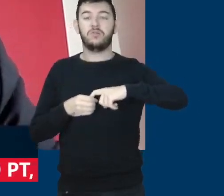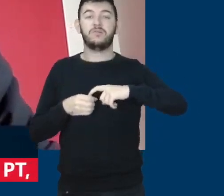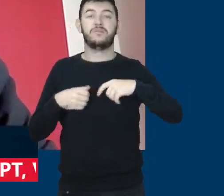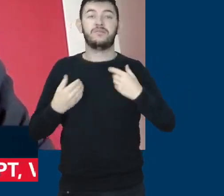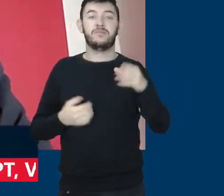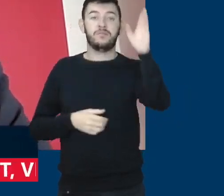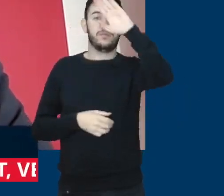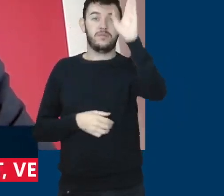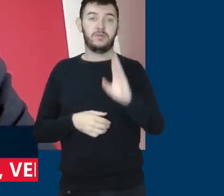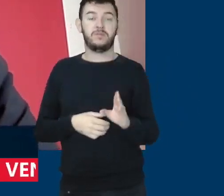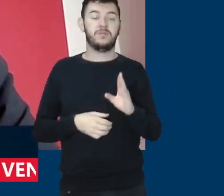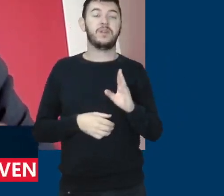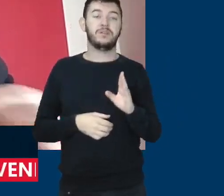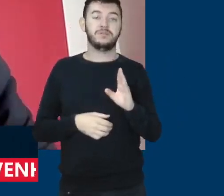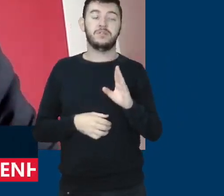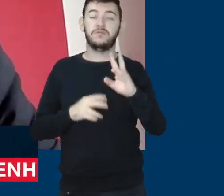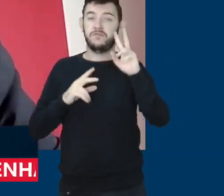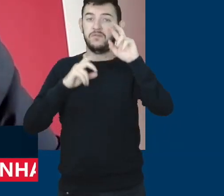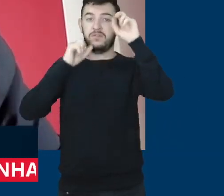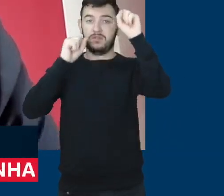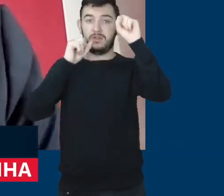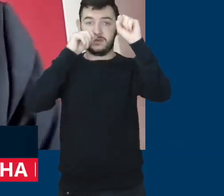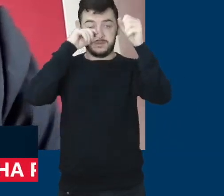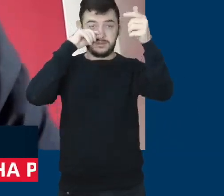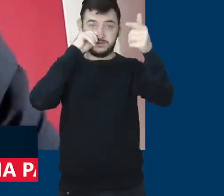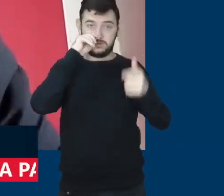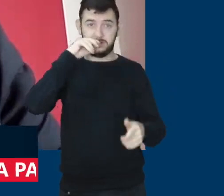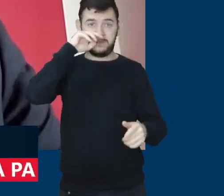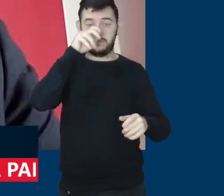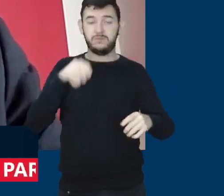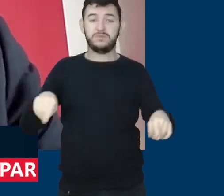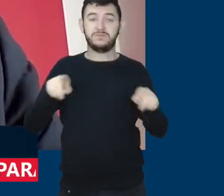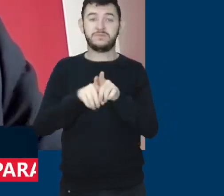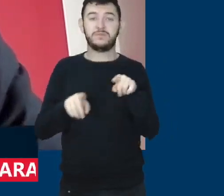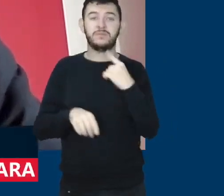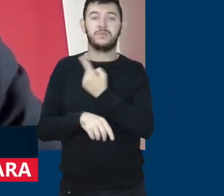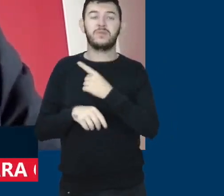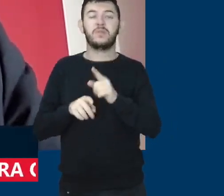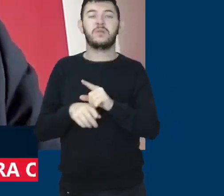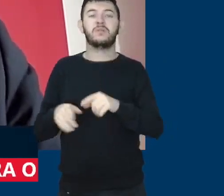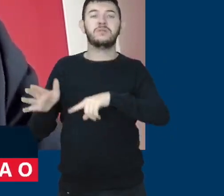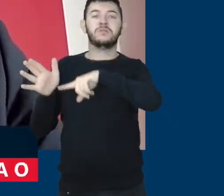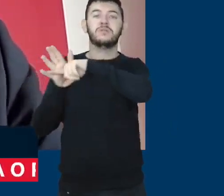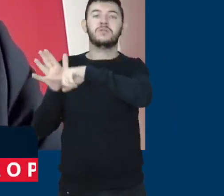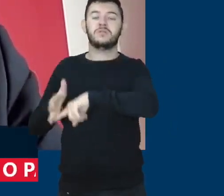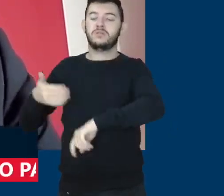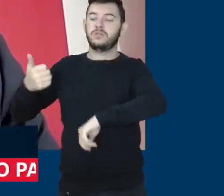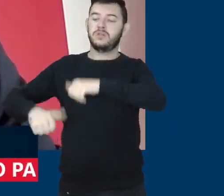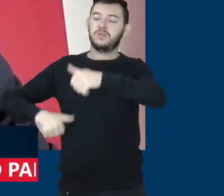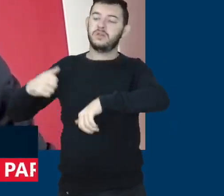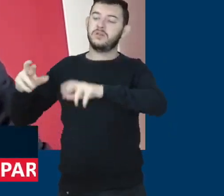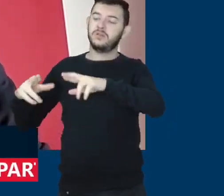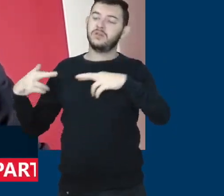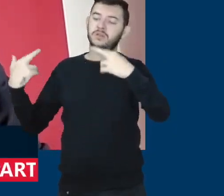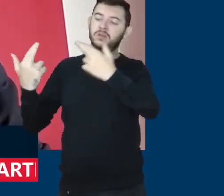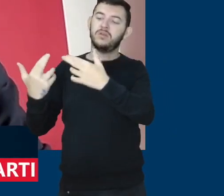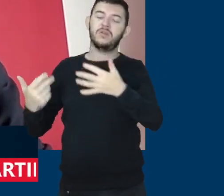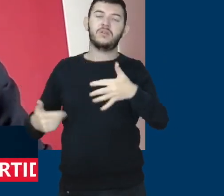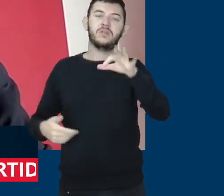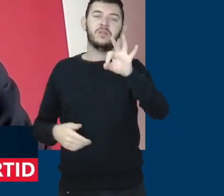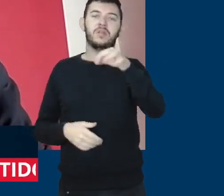novamente. Da mesma maneira que nós analisamos esta reunião de 10